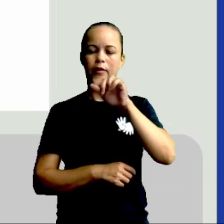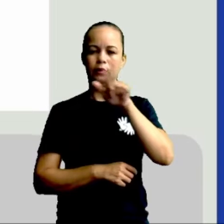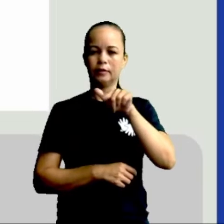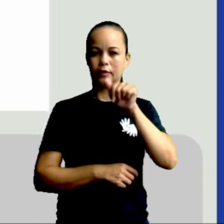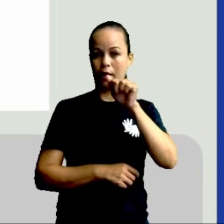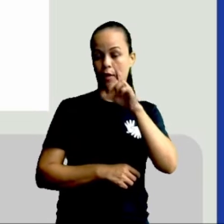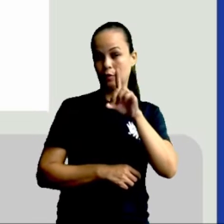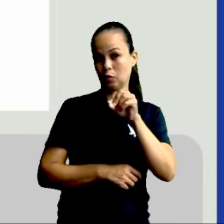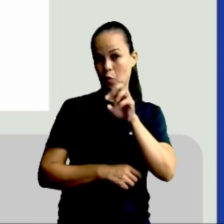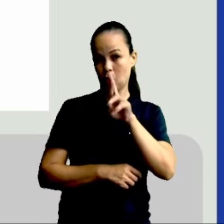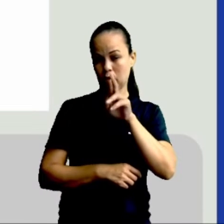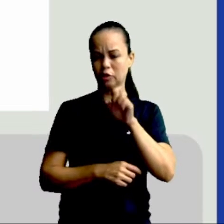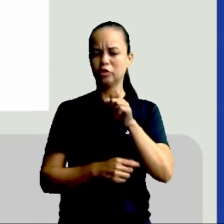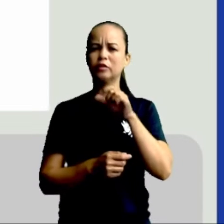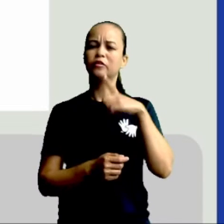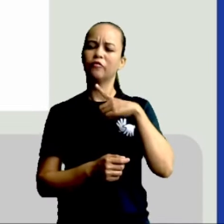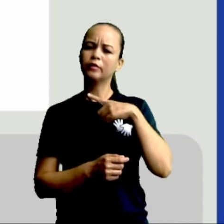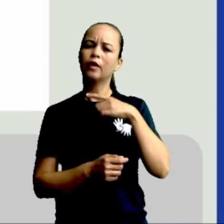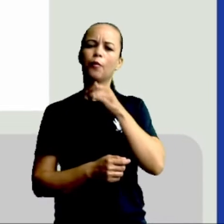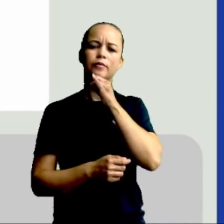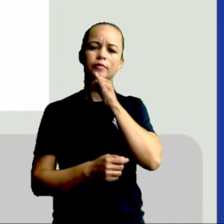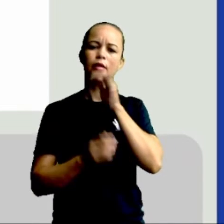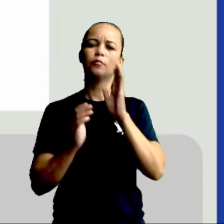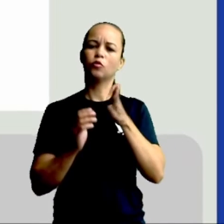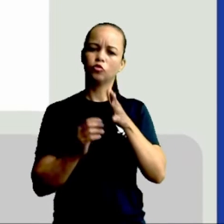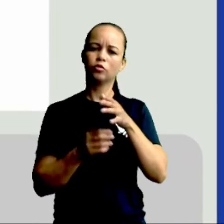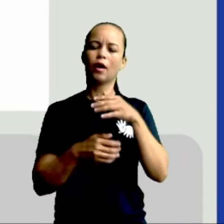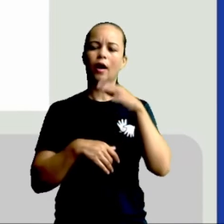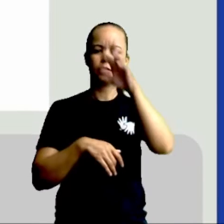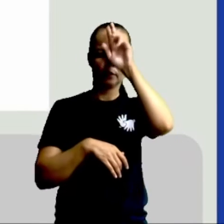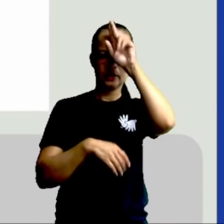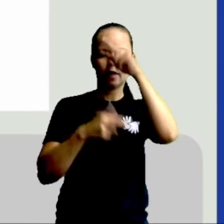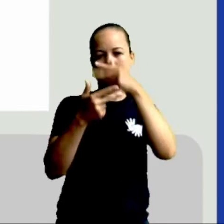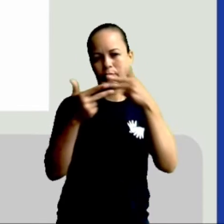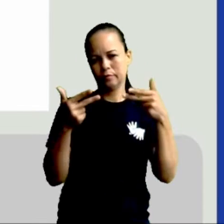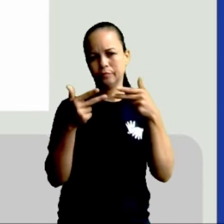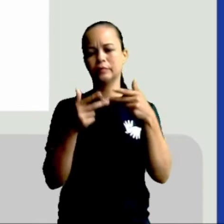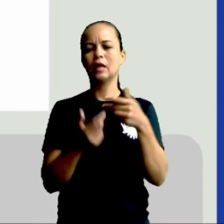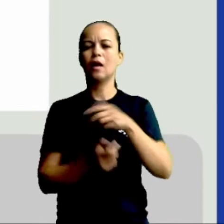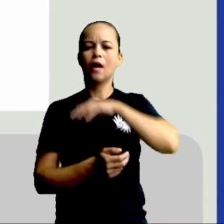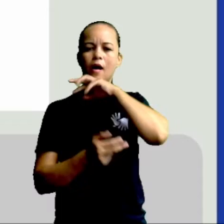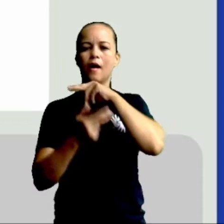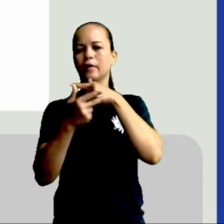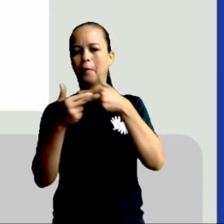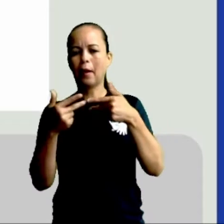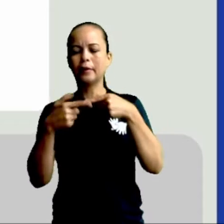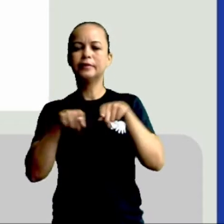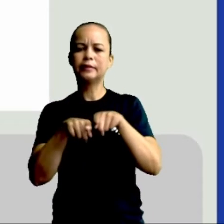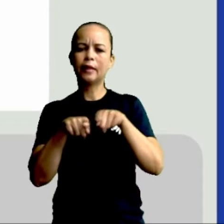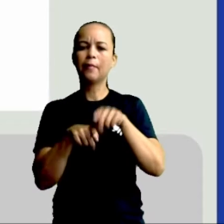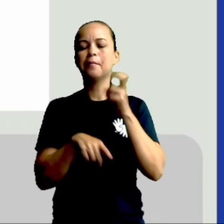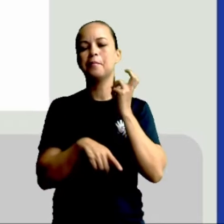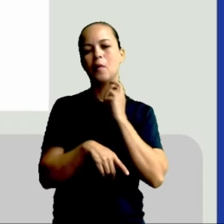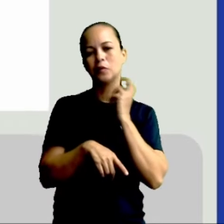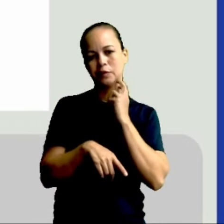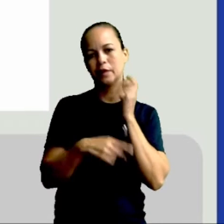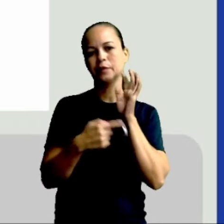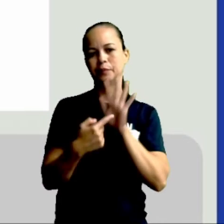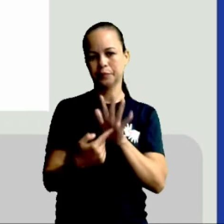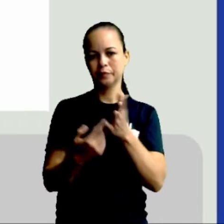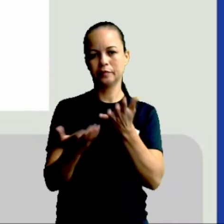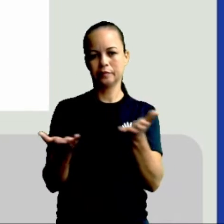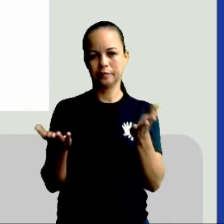insetos, animais, e a gente citou o exemplo também, por exemplo, de morcegos, como um bom exemplo para a gente chamar a tua